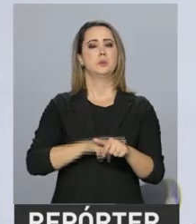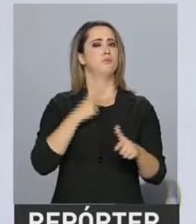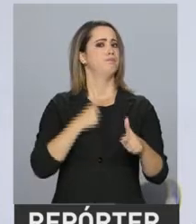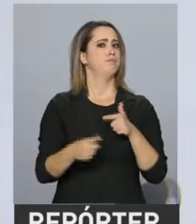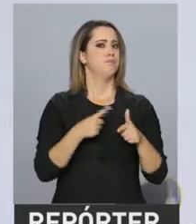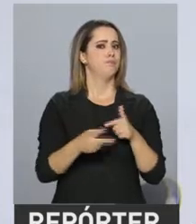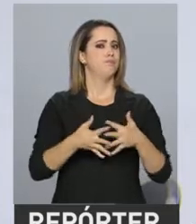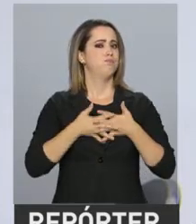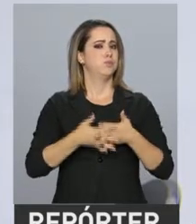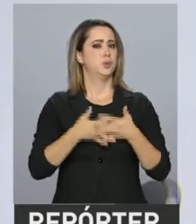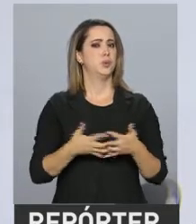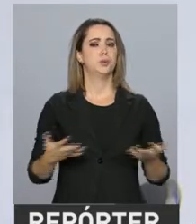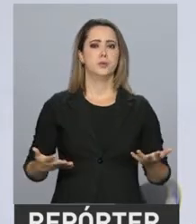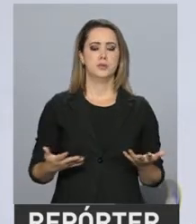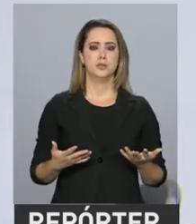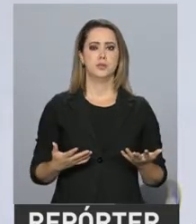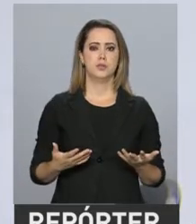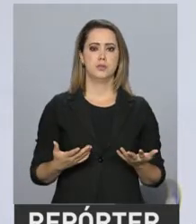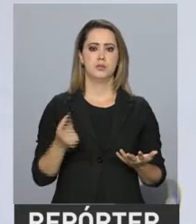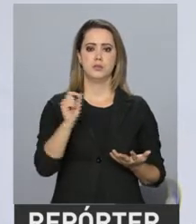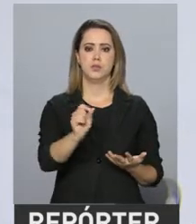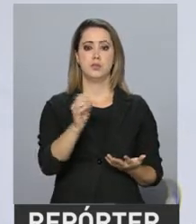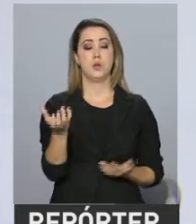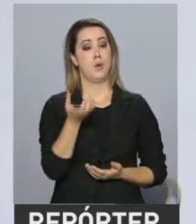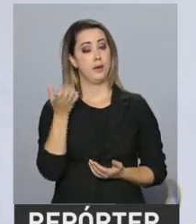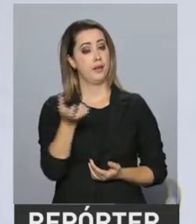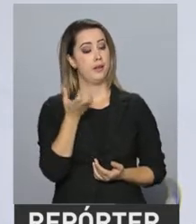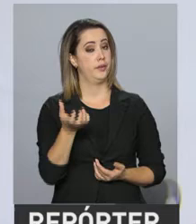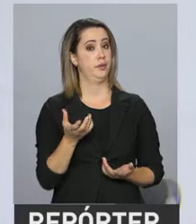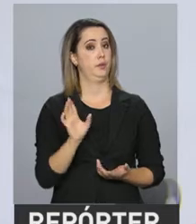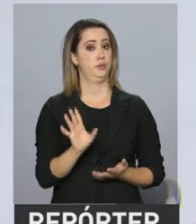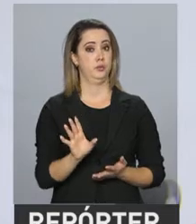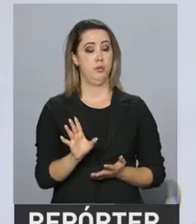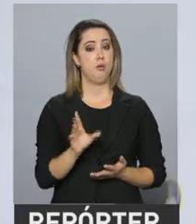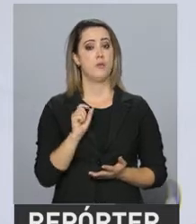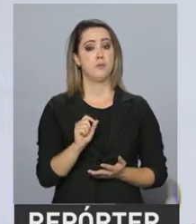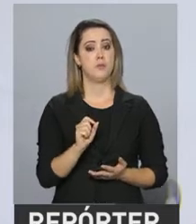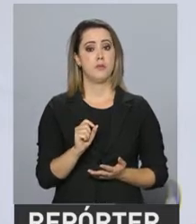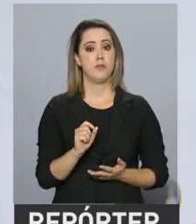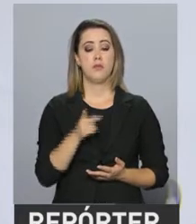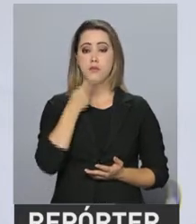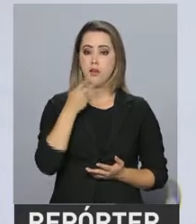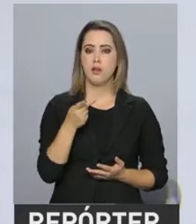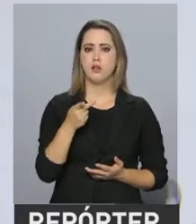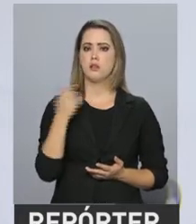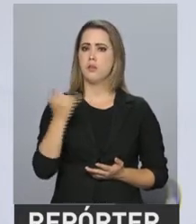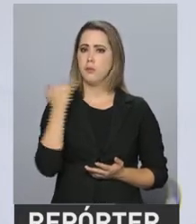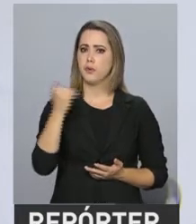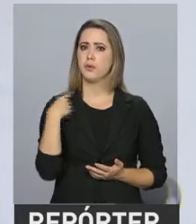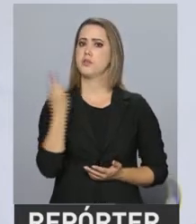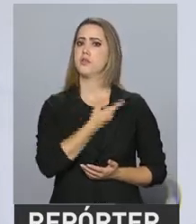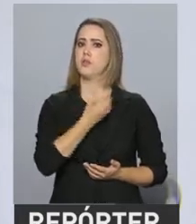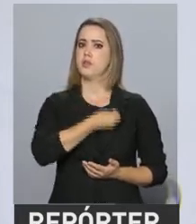eu queria sem carregar nas tintas caos a que nós